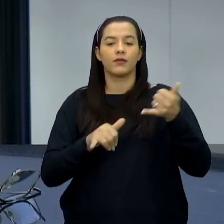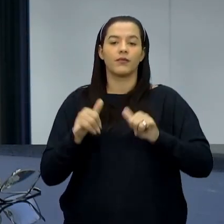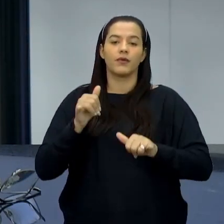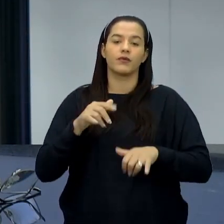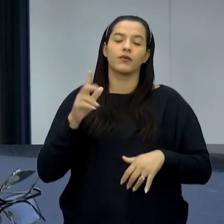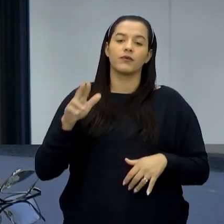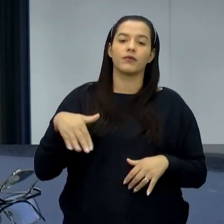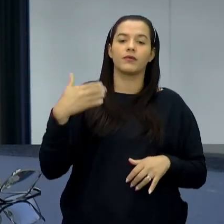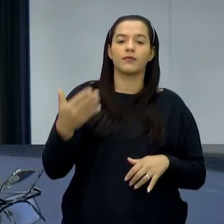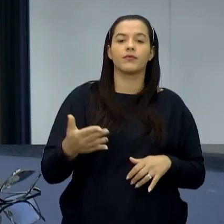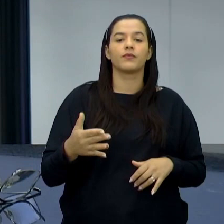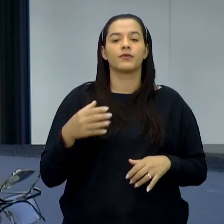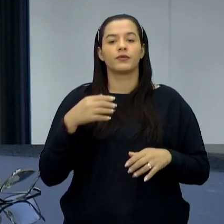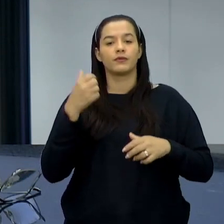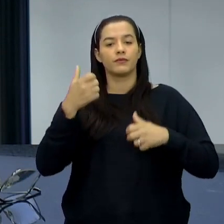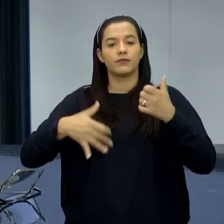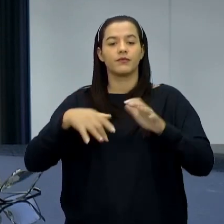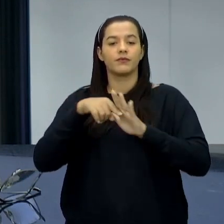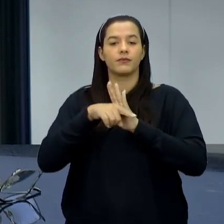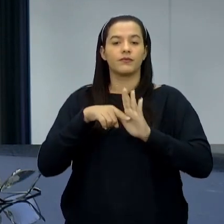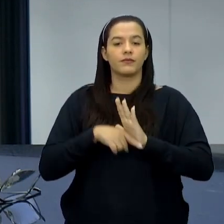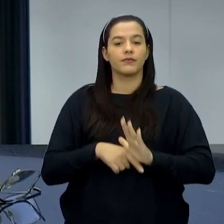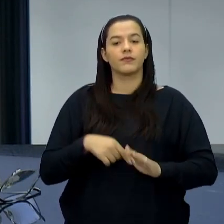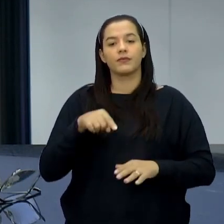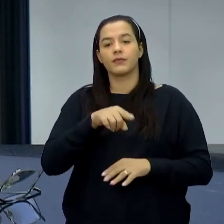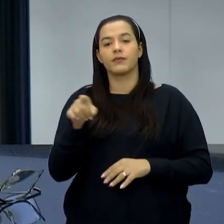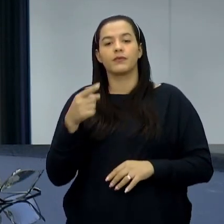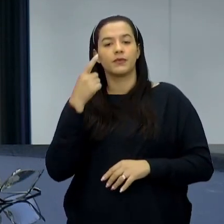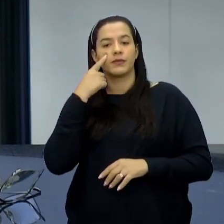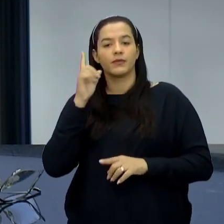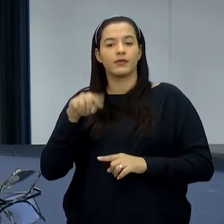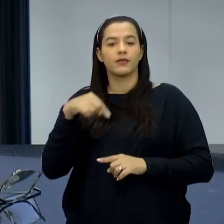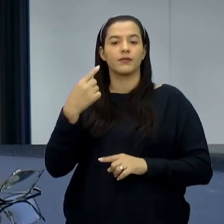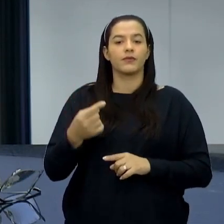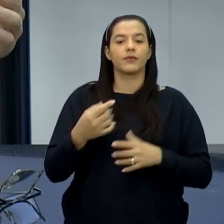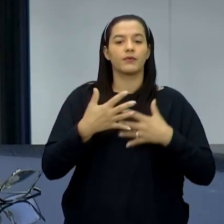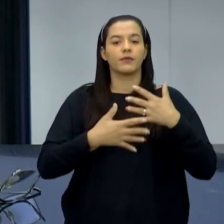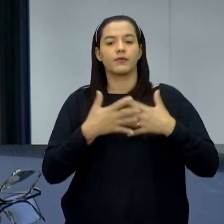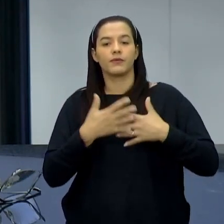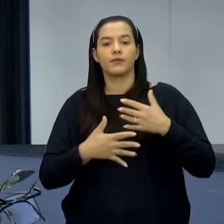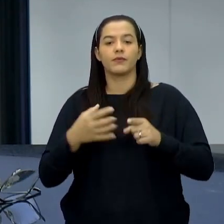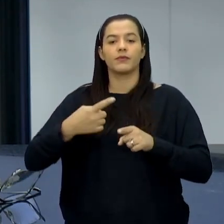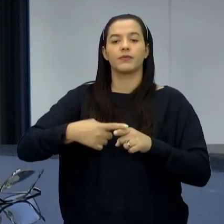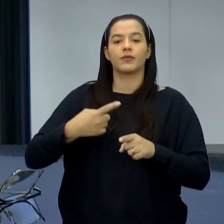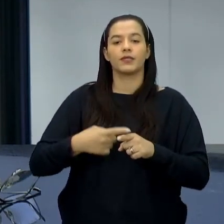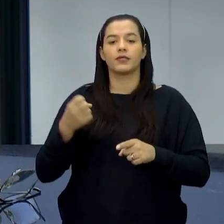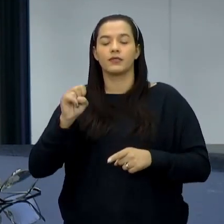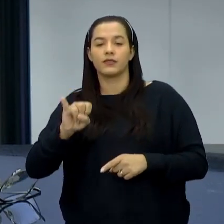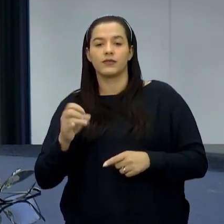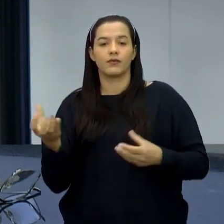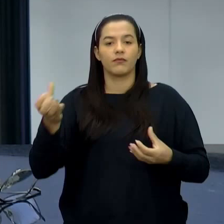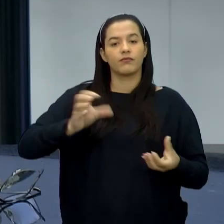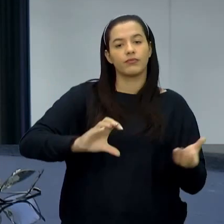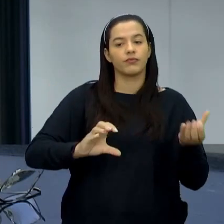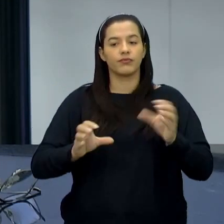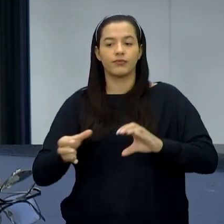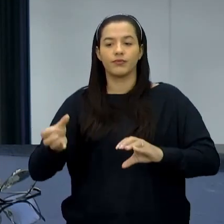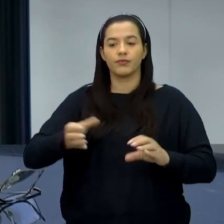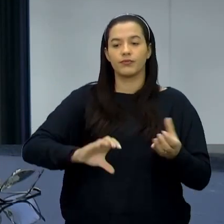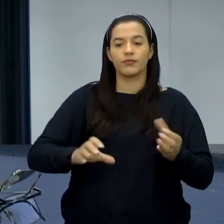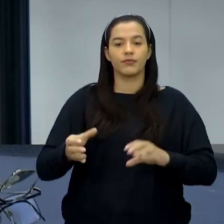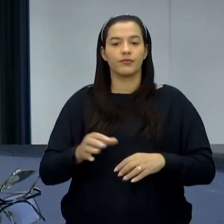eles ficarem mexendo e eles perguntavam, mas por que depois ficou transparente? Mas por que? Se eu colocar isso, se eu colocar aquilo...